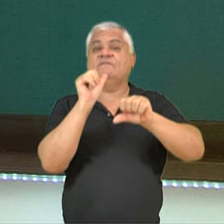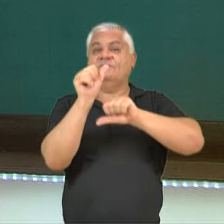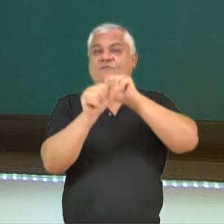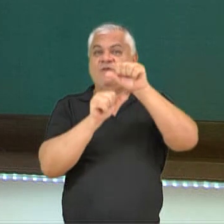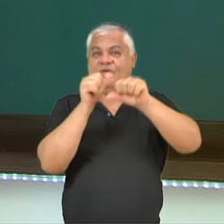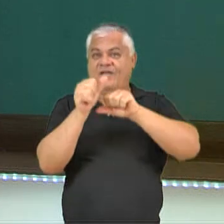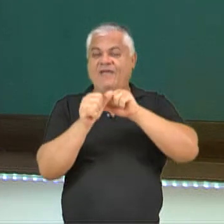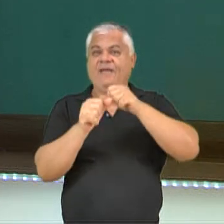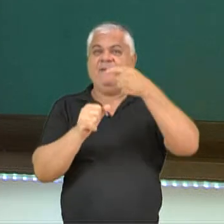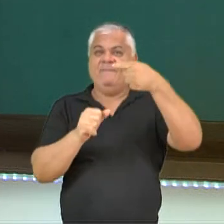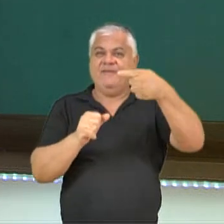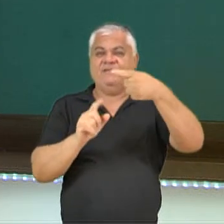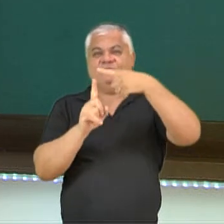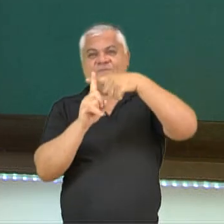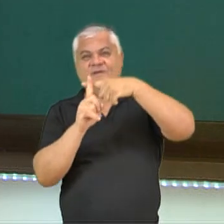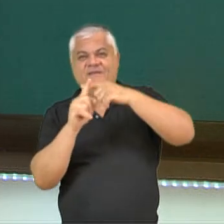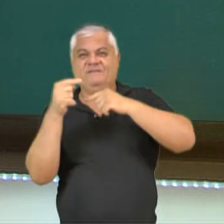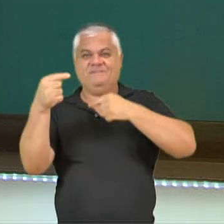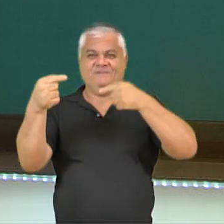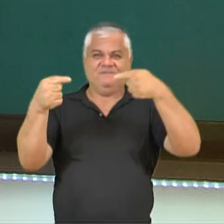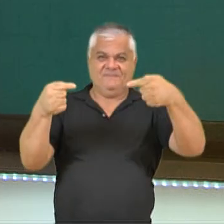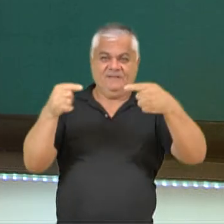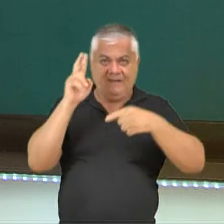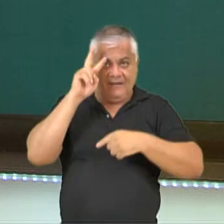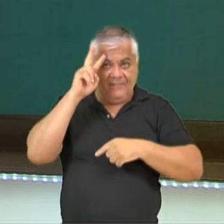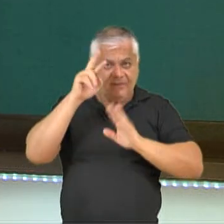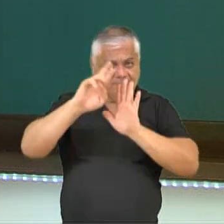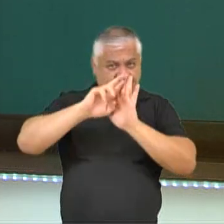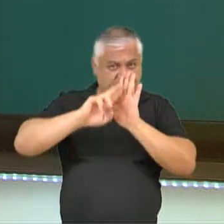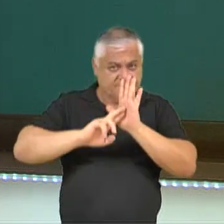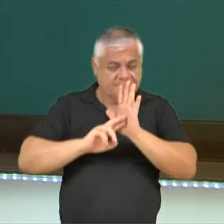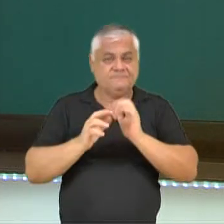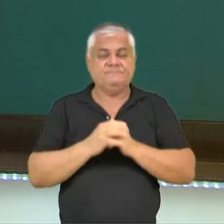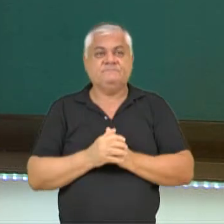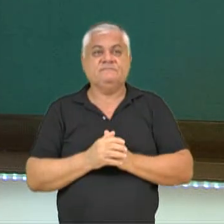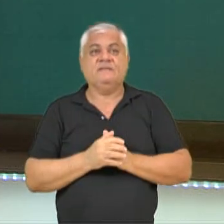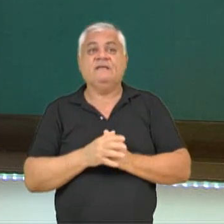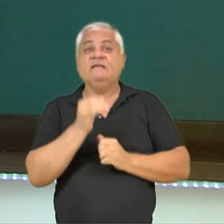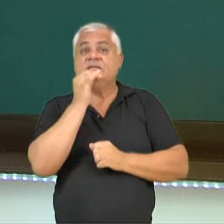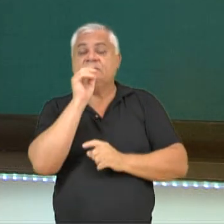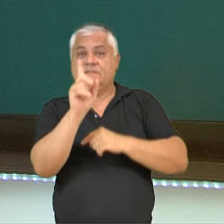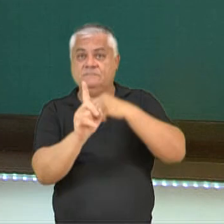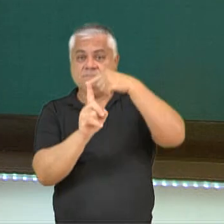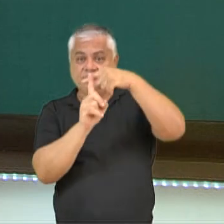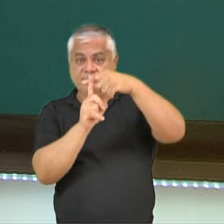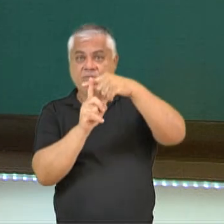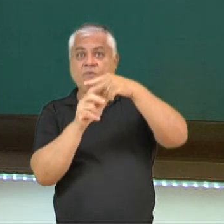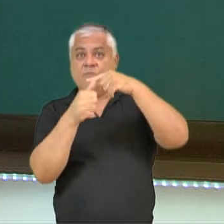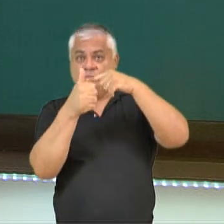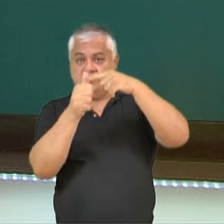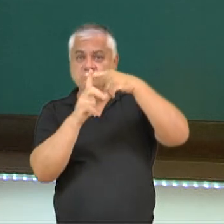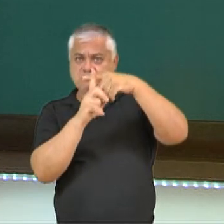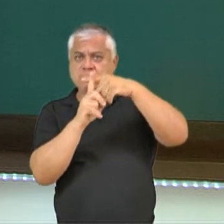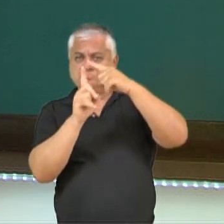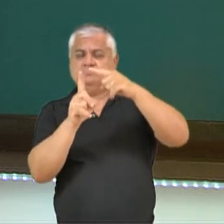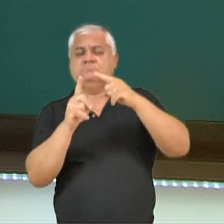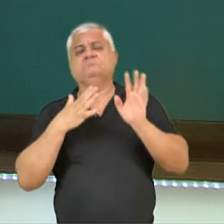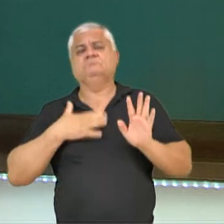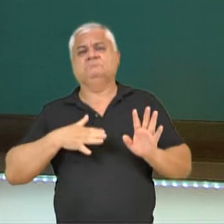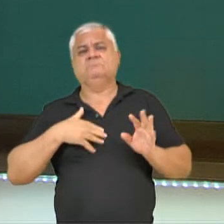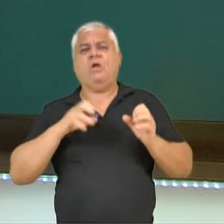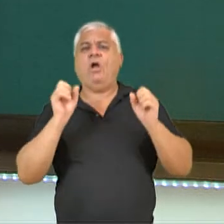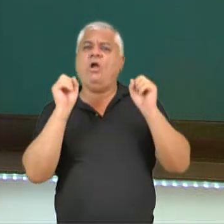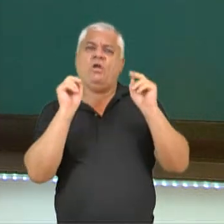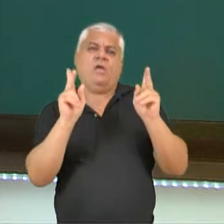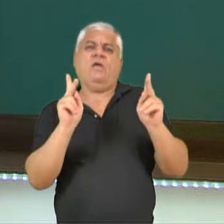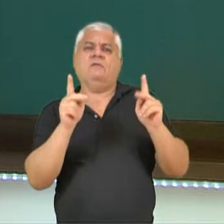sinal. Menos com menos, ok? Quando eu tenho sinal positivo na frente, eu fico tranquila, porque